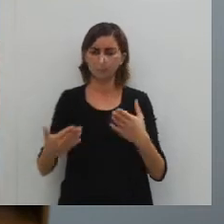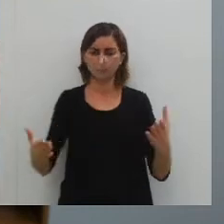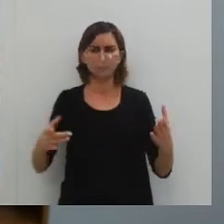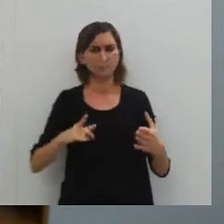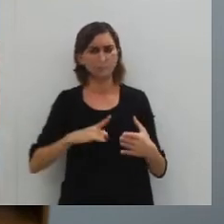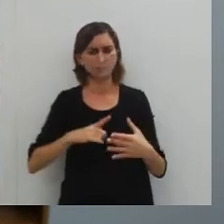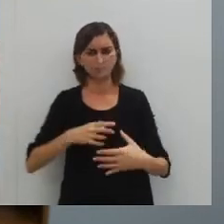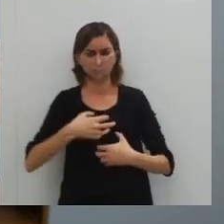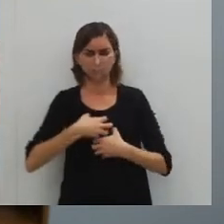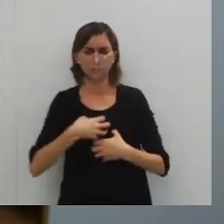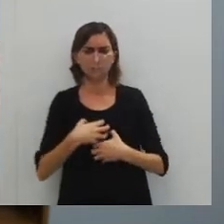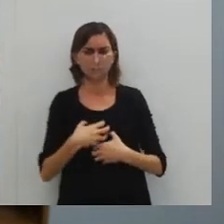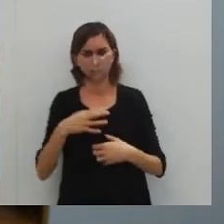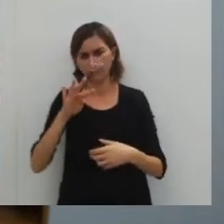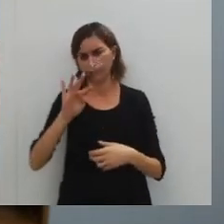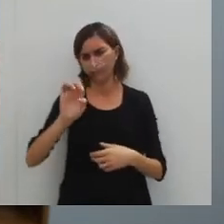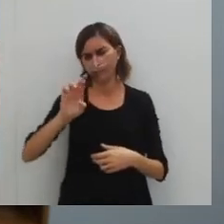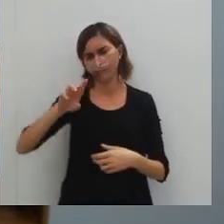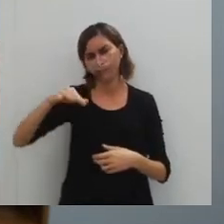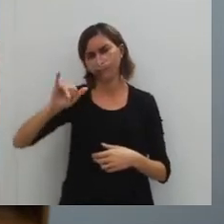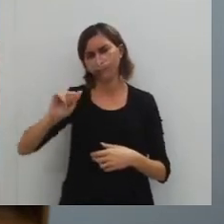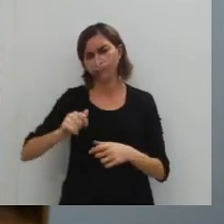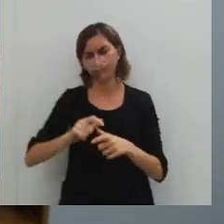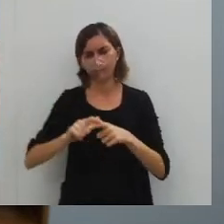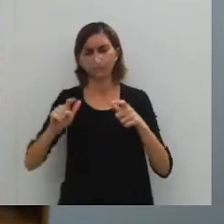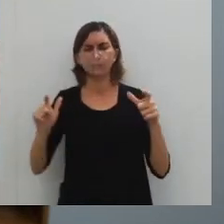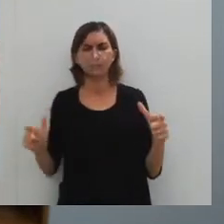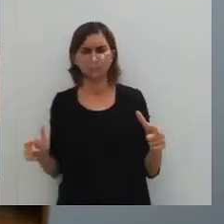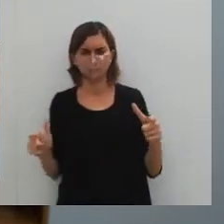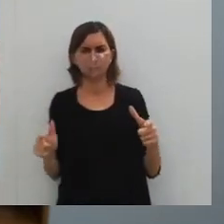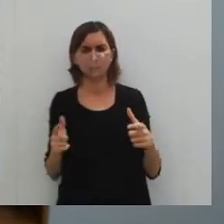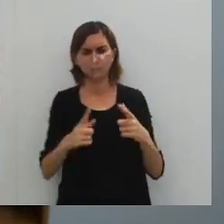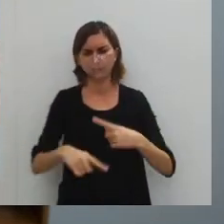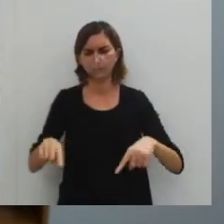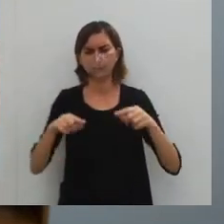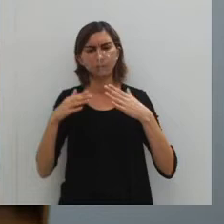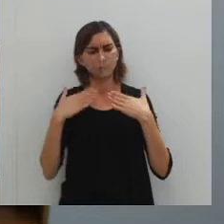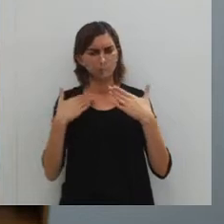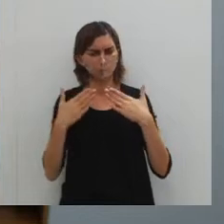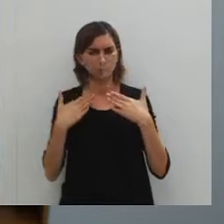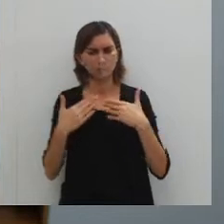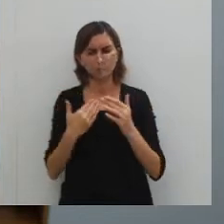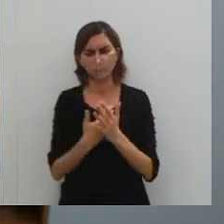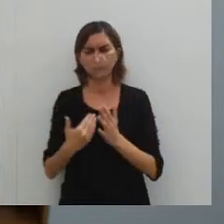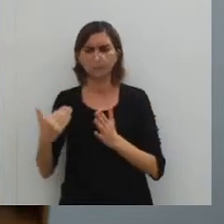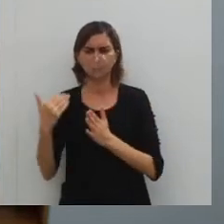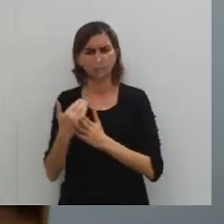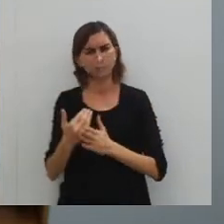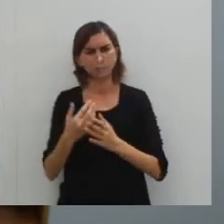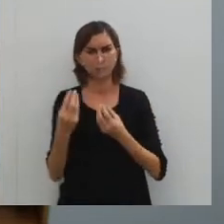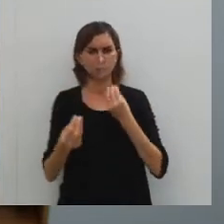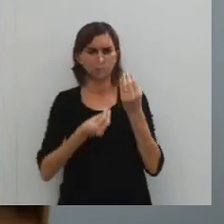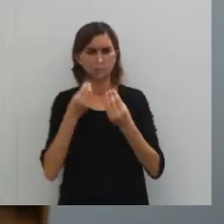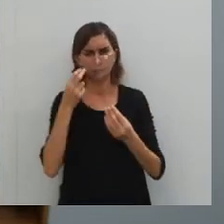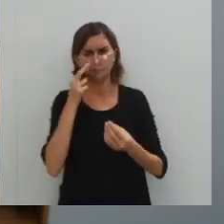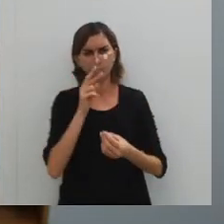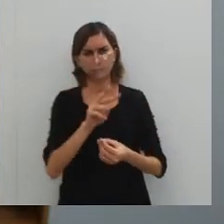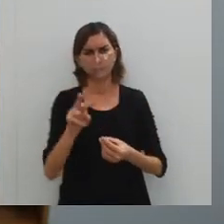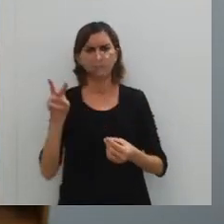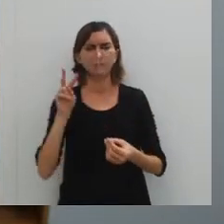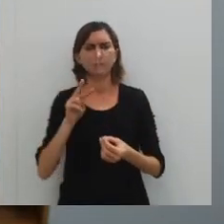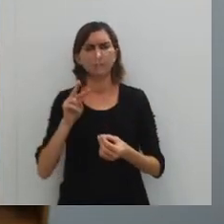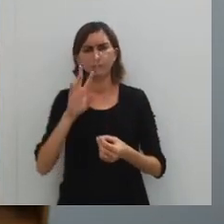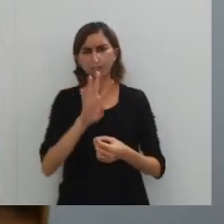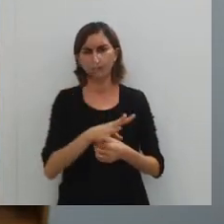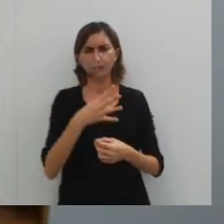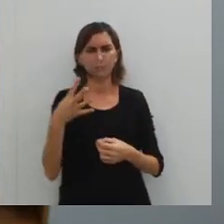uma sensação térmica maior, uma sensação de calor cada vez maior, como a gente observa aqui nesse